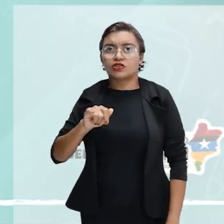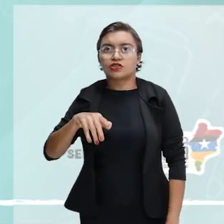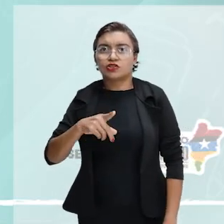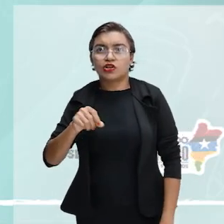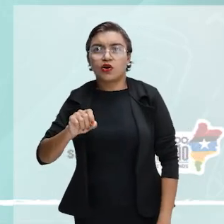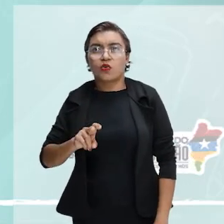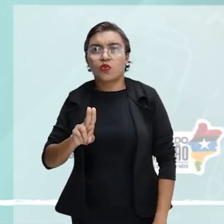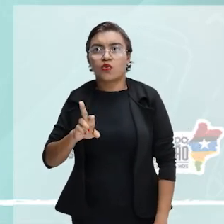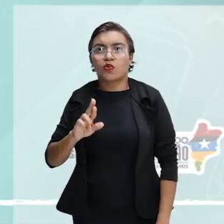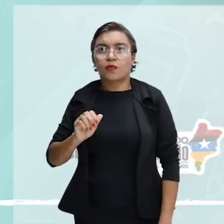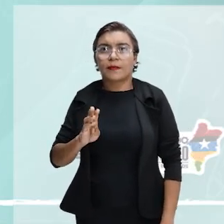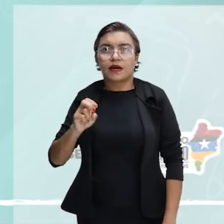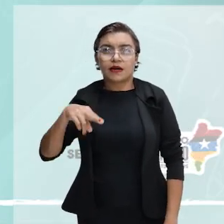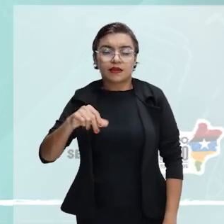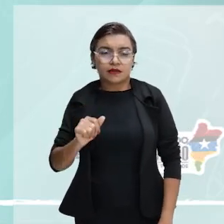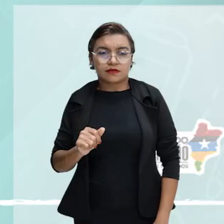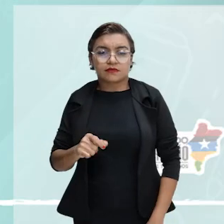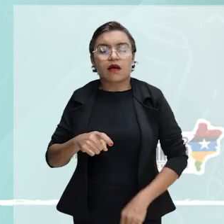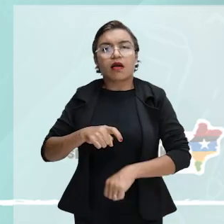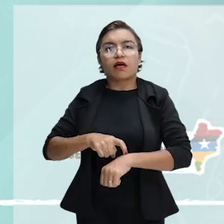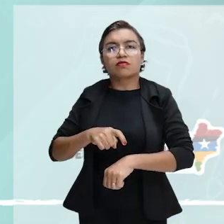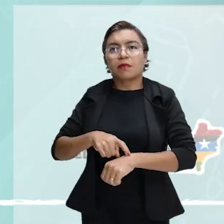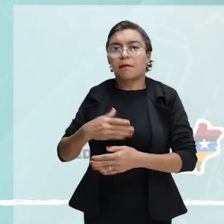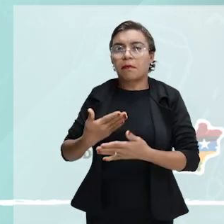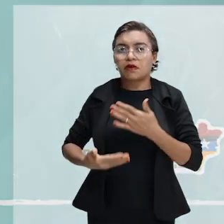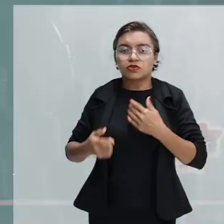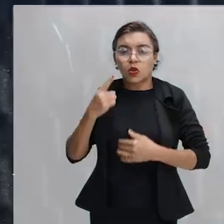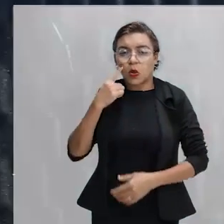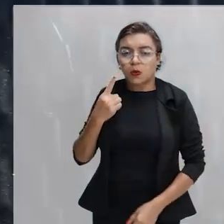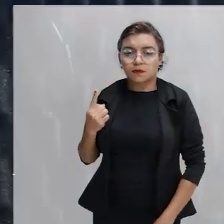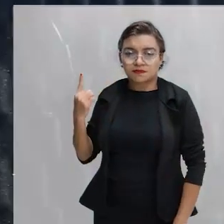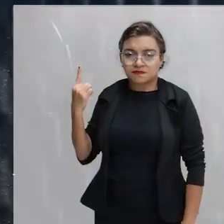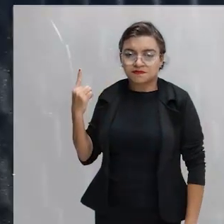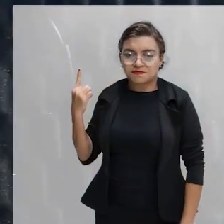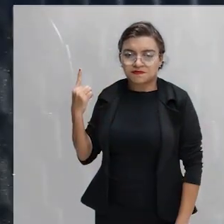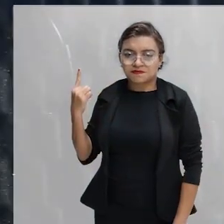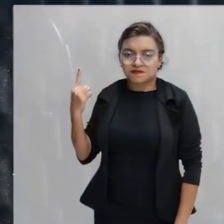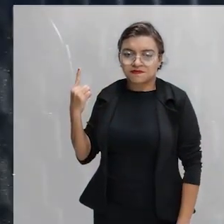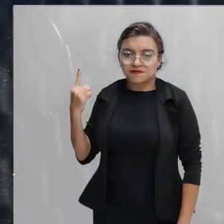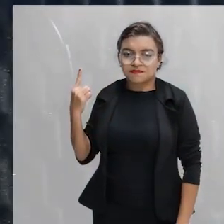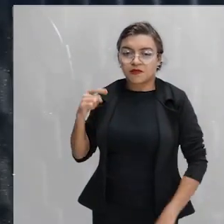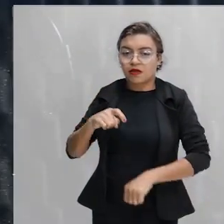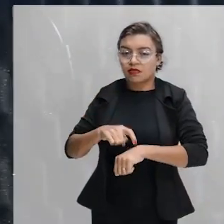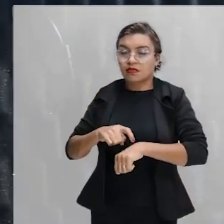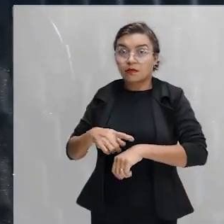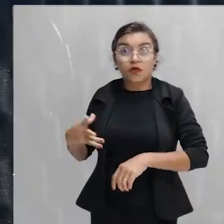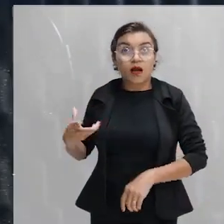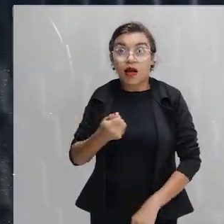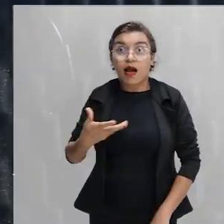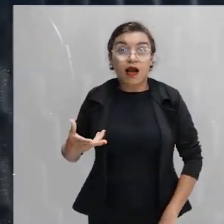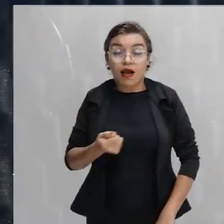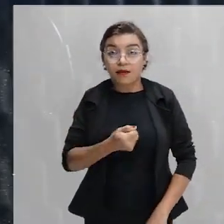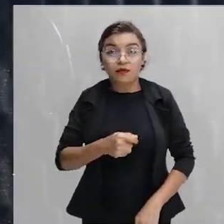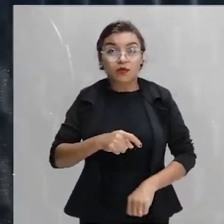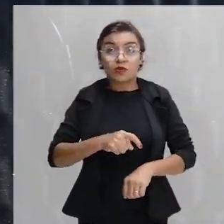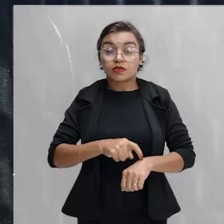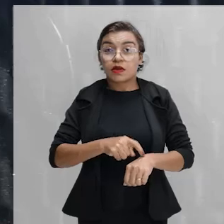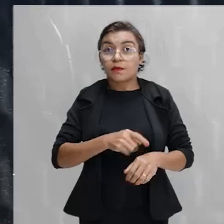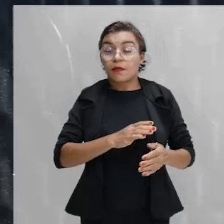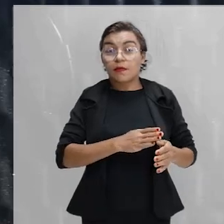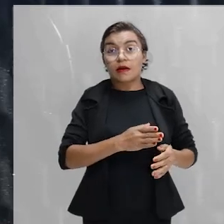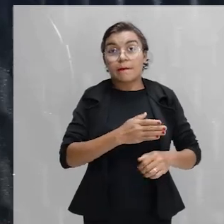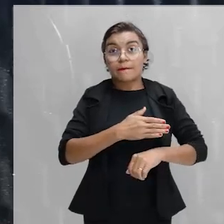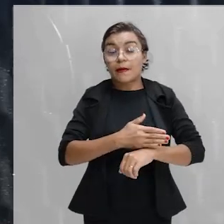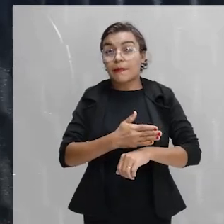aqui é Tempo Perdido. Eu vou voltar aqui a imagem porque ela ficou muito bacana, olha só. O tempo é ligeiro, quer dizer, o tempo passa